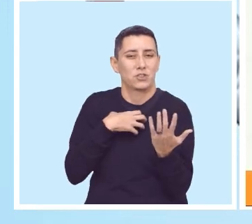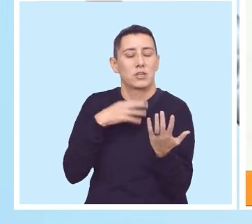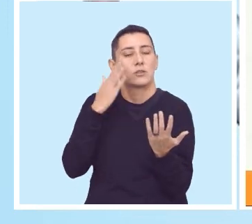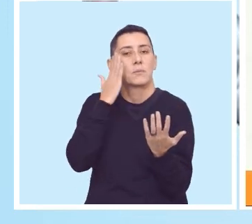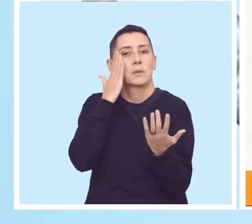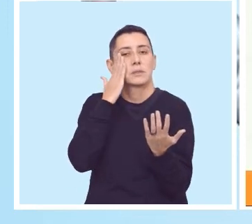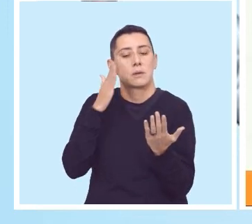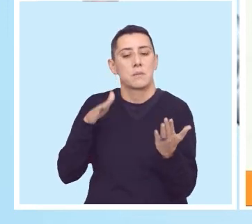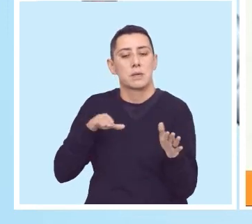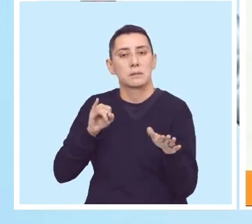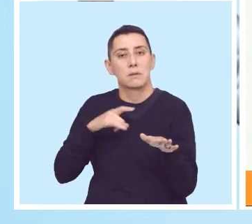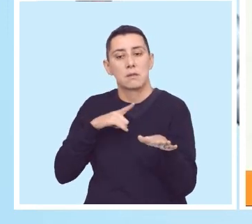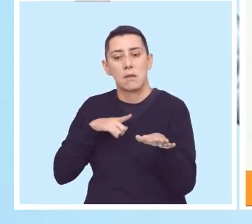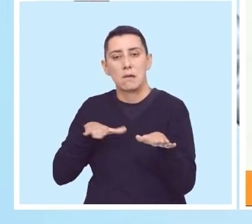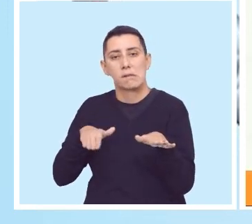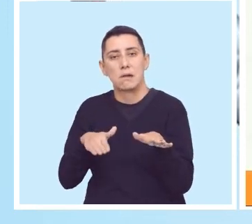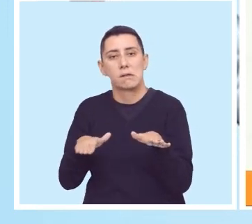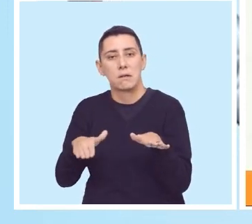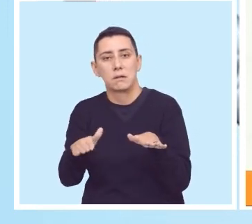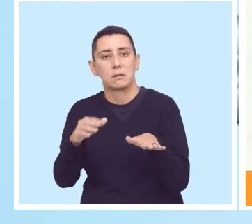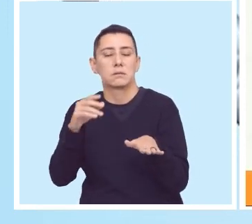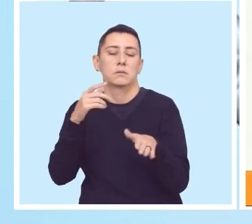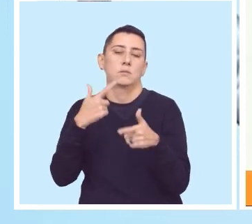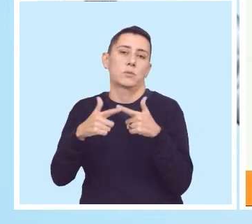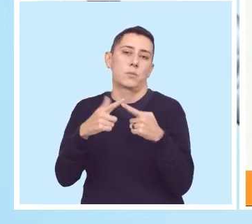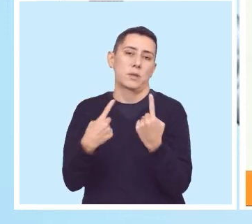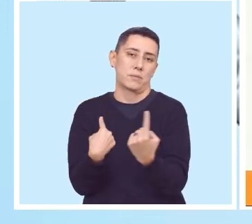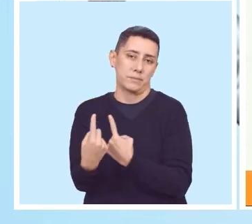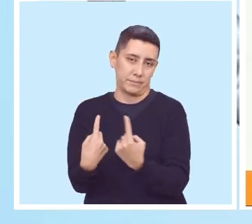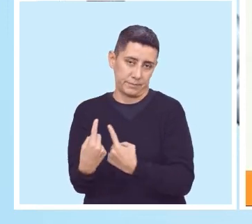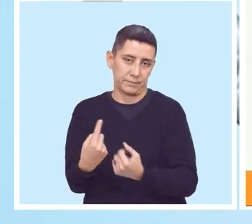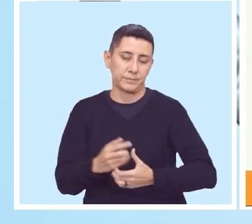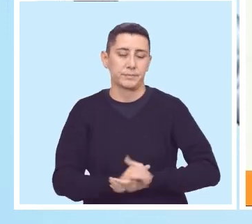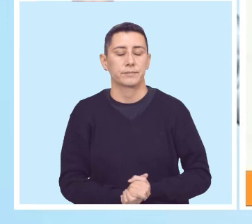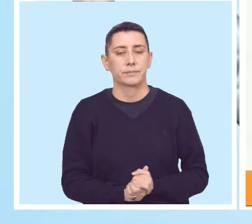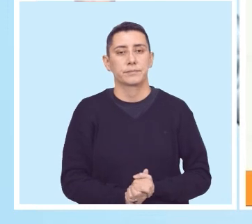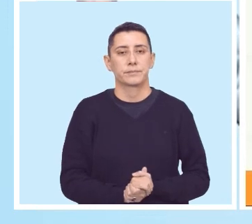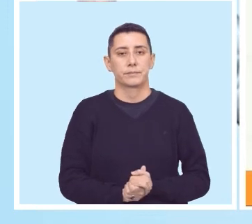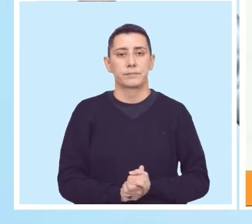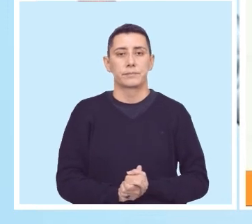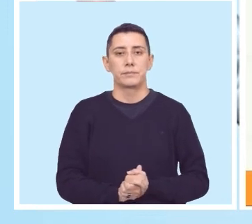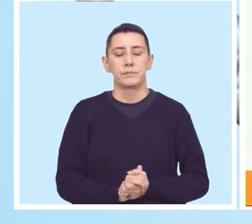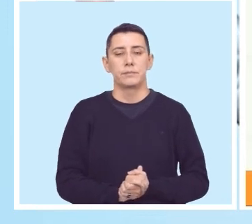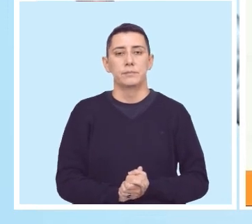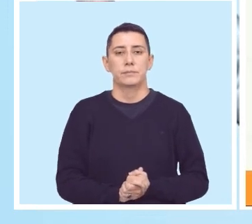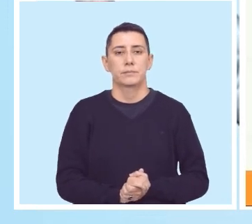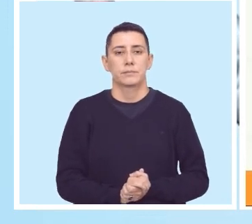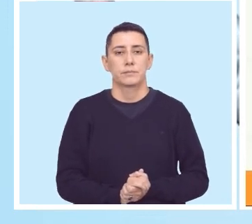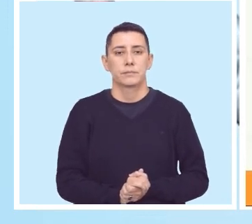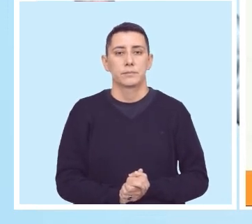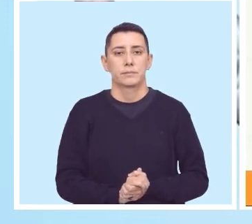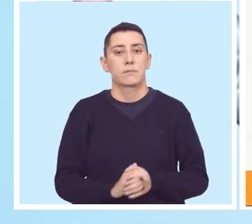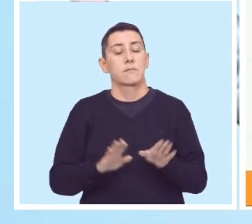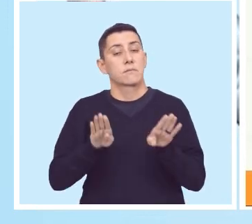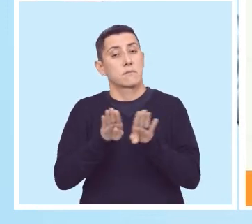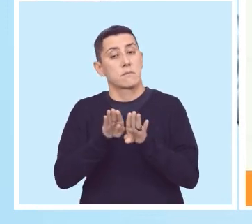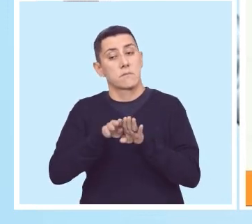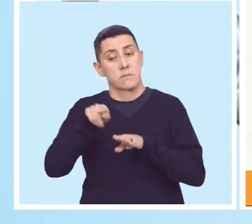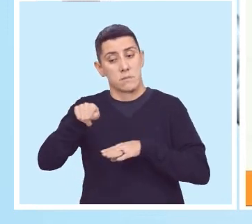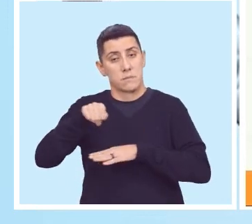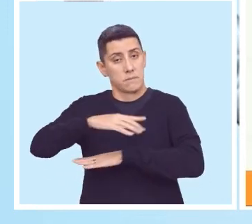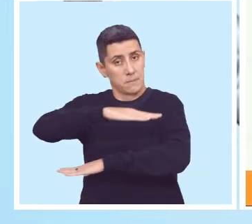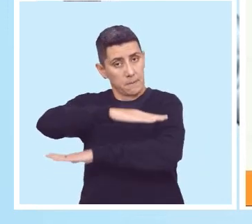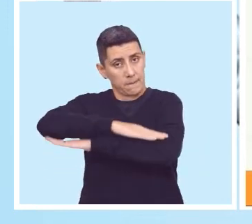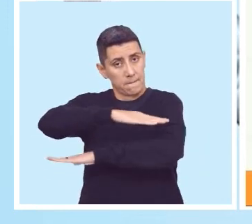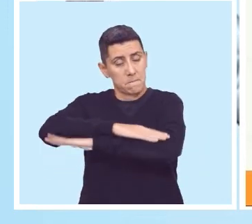de imperfeições, né, de buracos na rodovia, de modo que seja possível que essa ferramenta, essa plataforma, ela